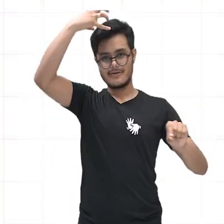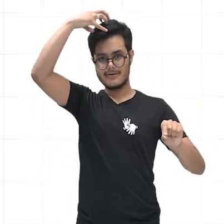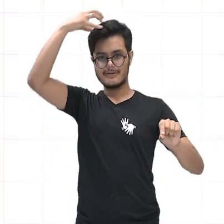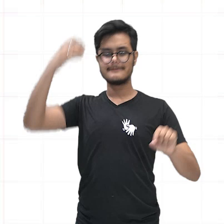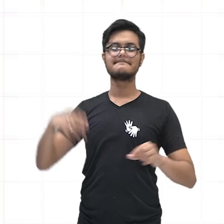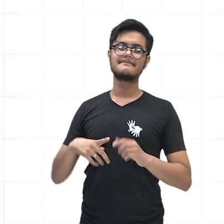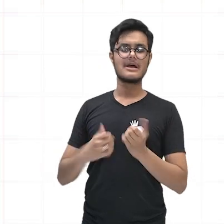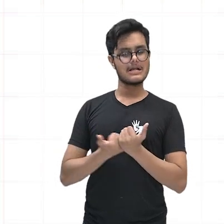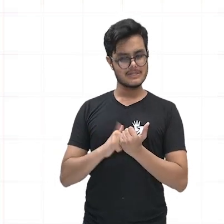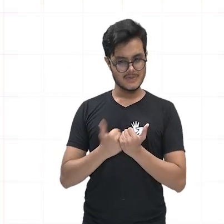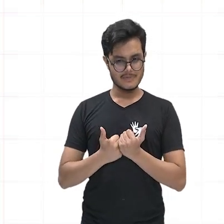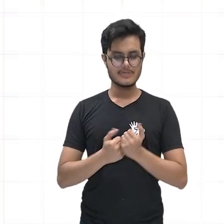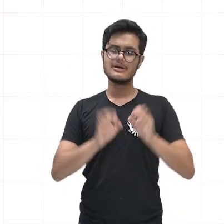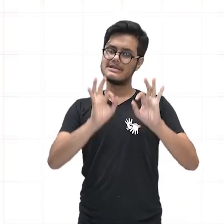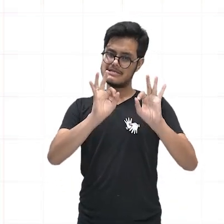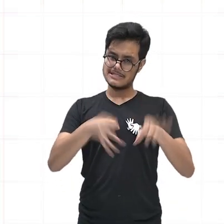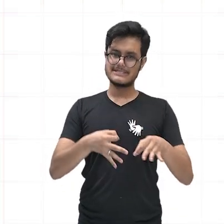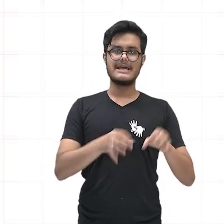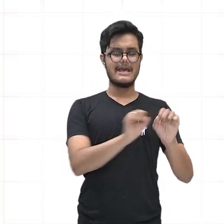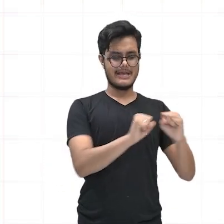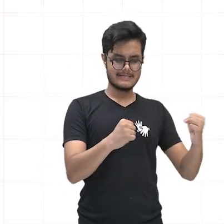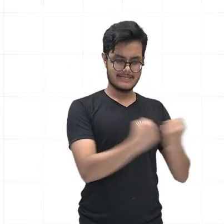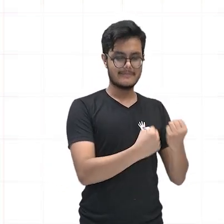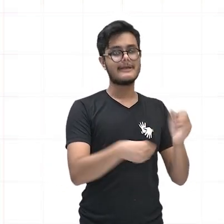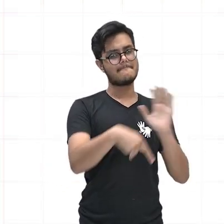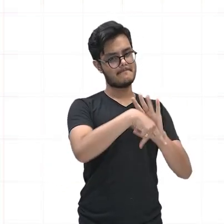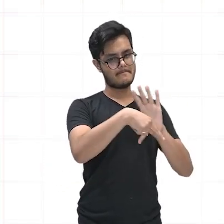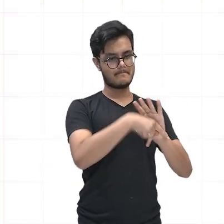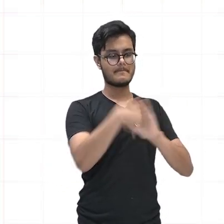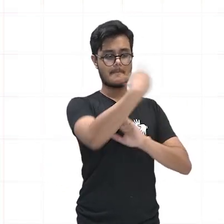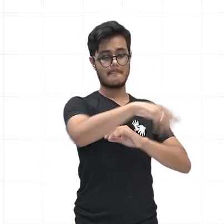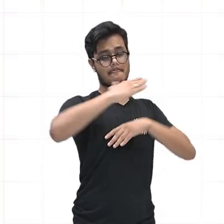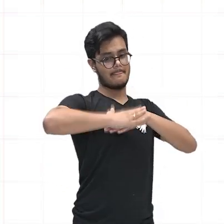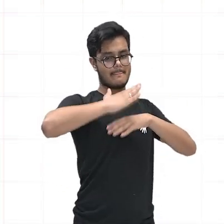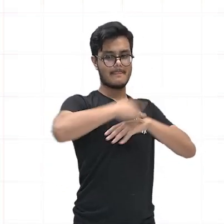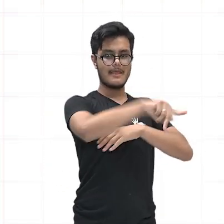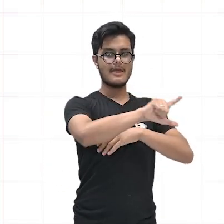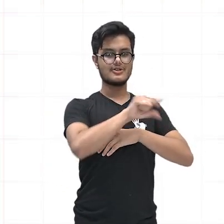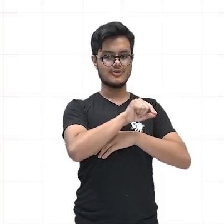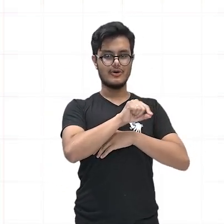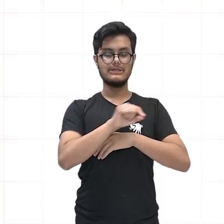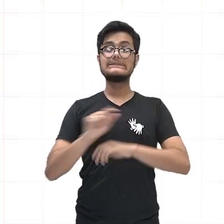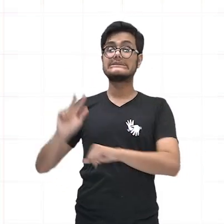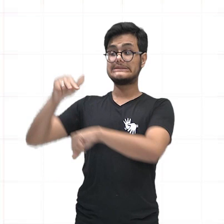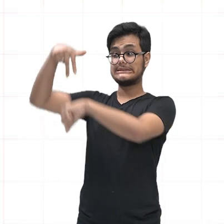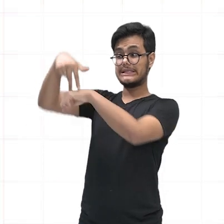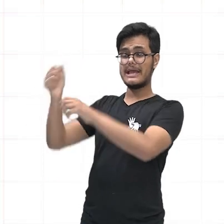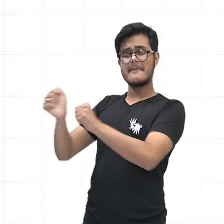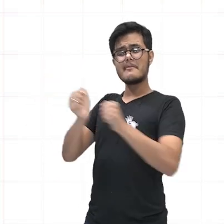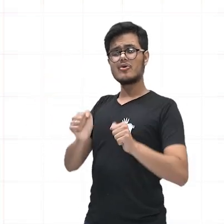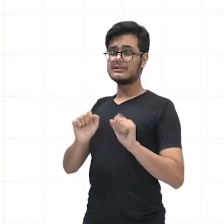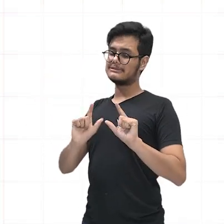estaria sujeito a aprovação da Assembleia o poder do Rei estava limitado pelo Senado e